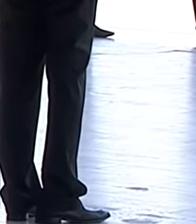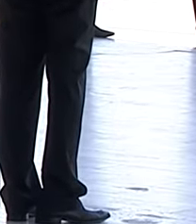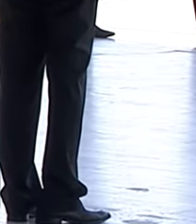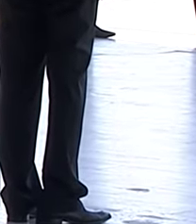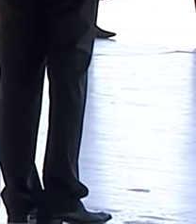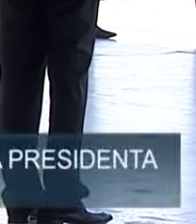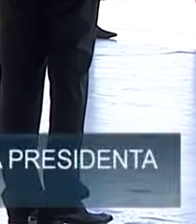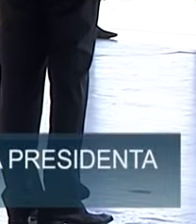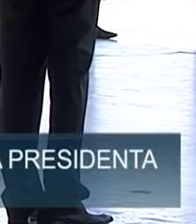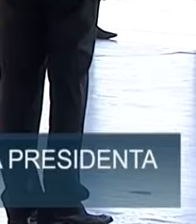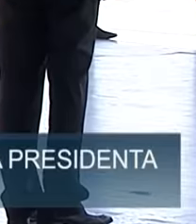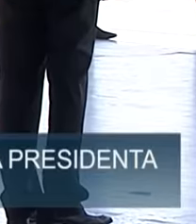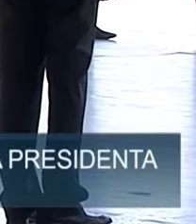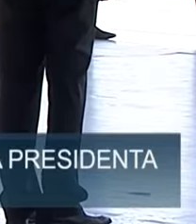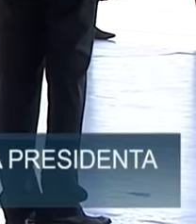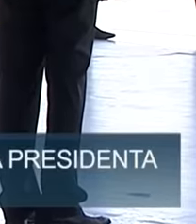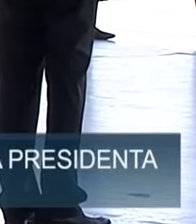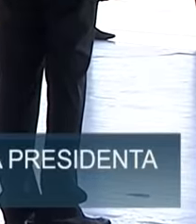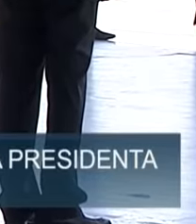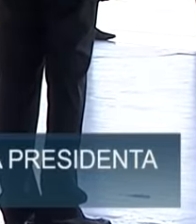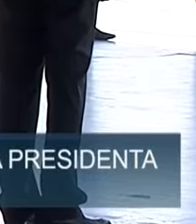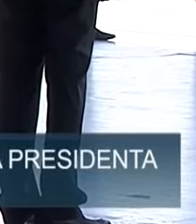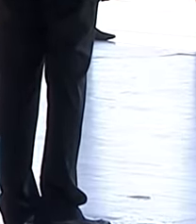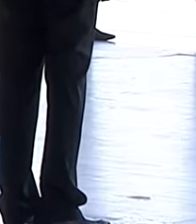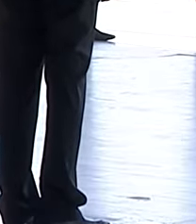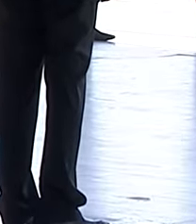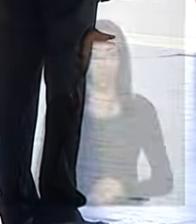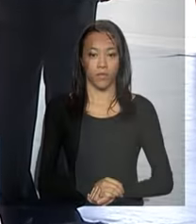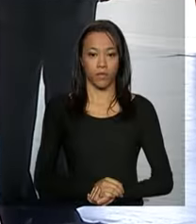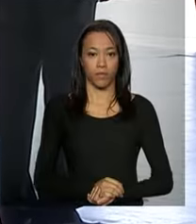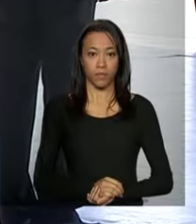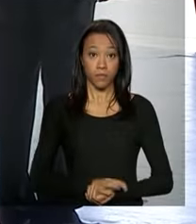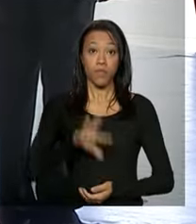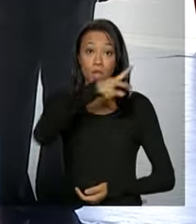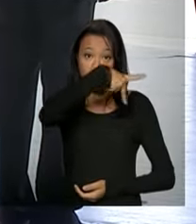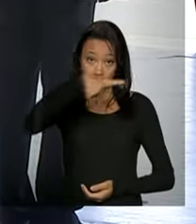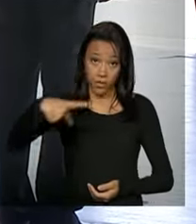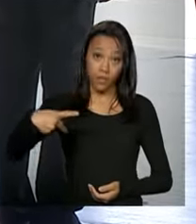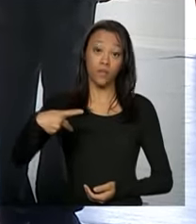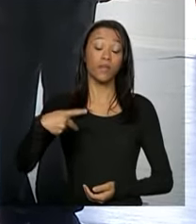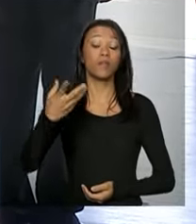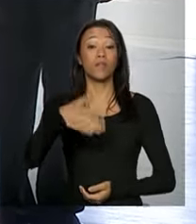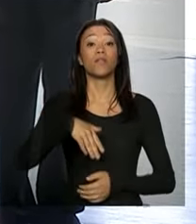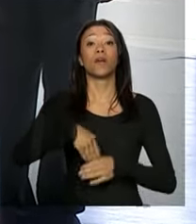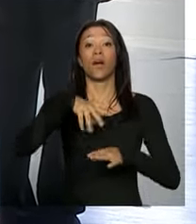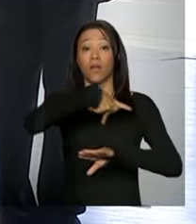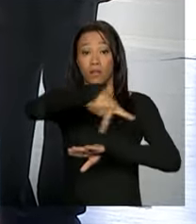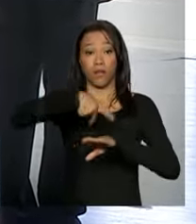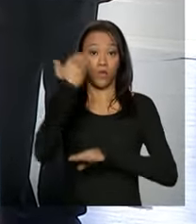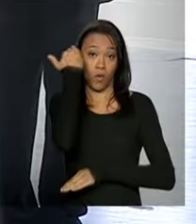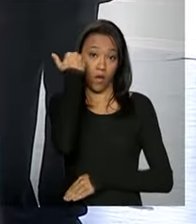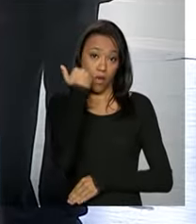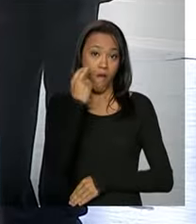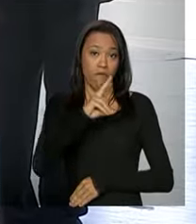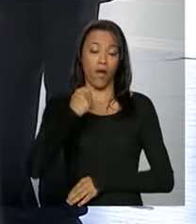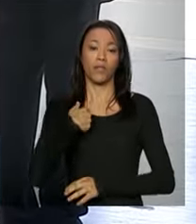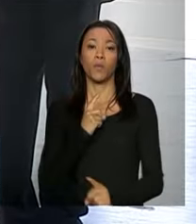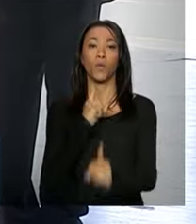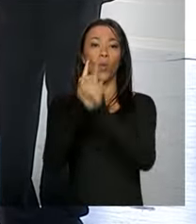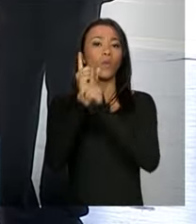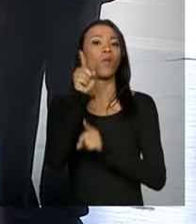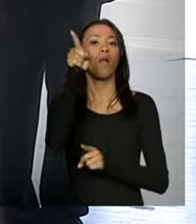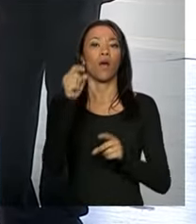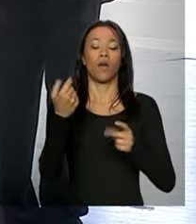A presidenta da Coreia também deve participar lá em São Paulo de um encontro com a comunidade coreana e também